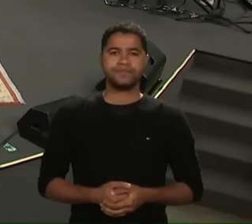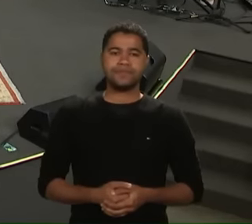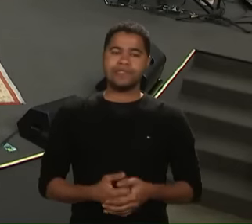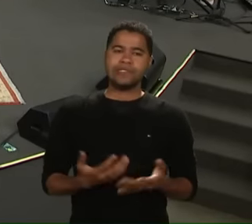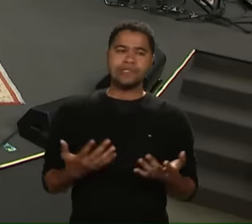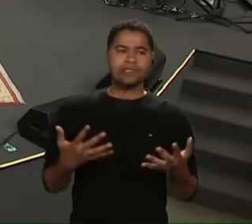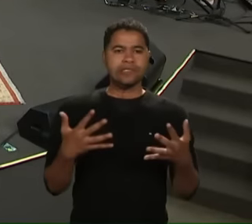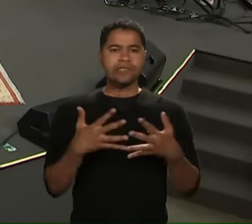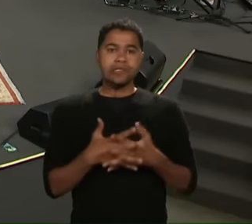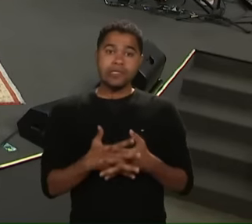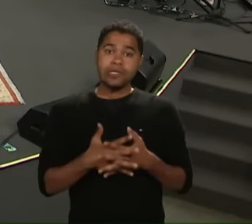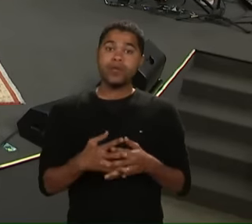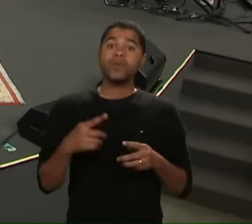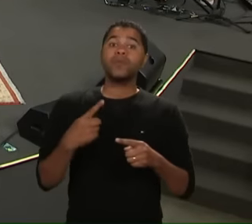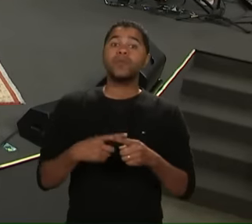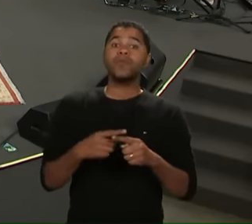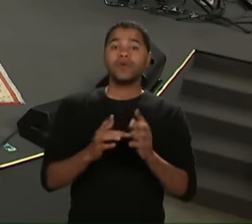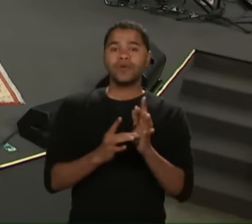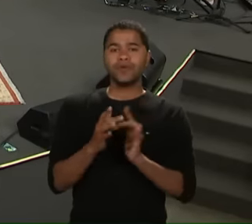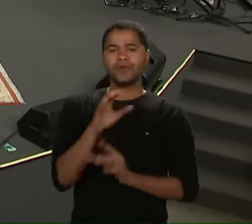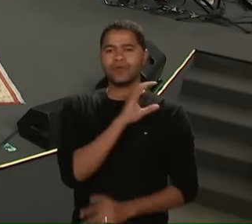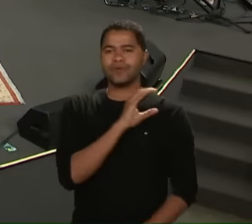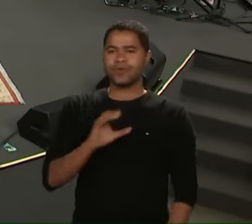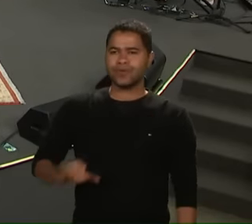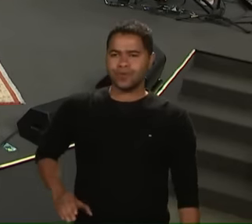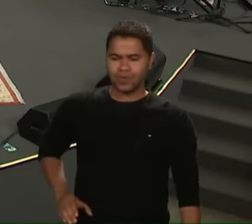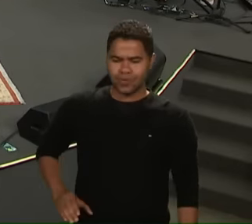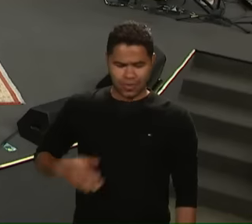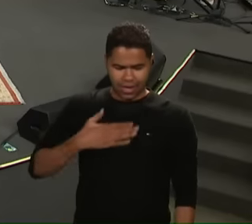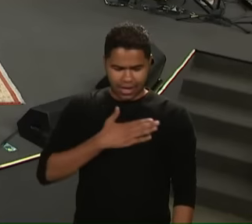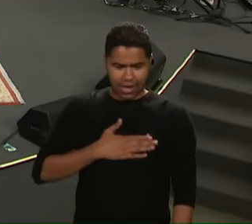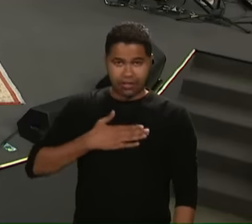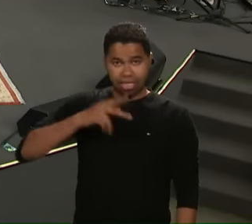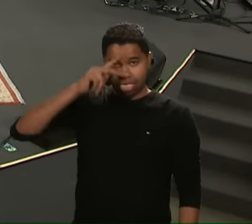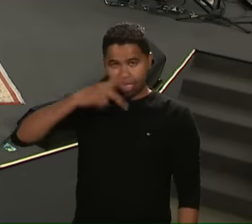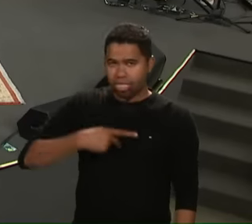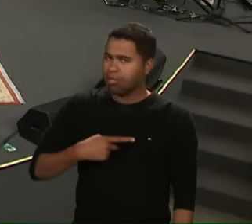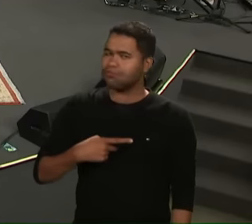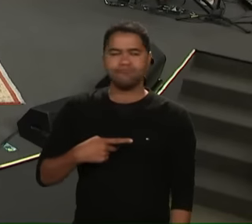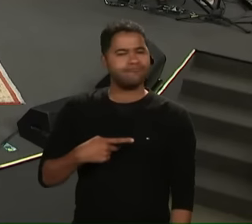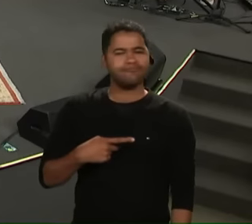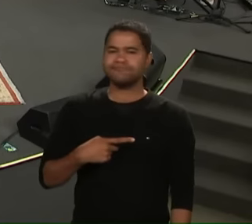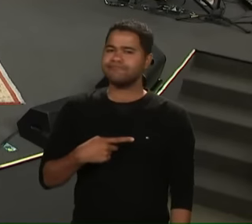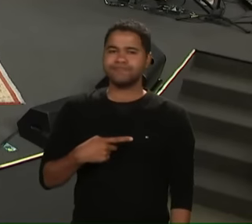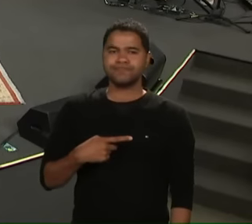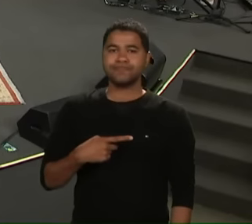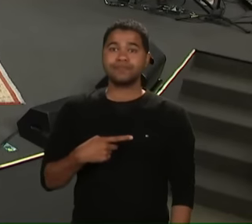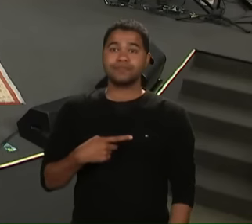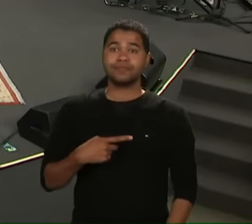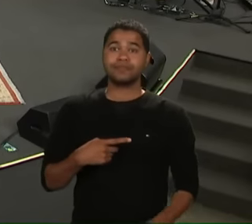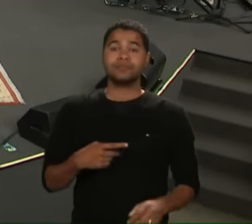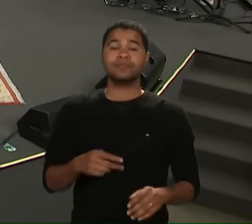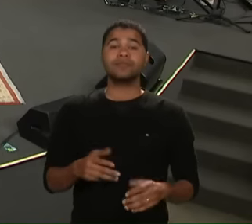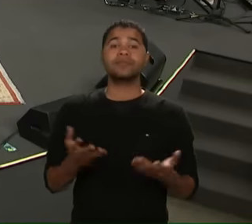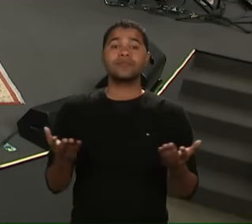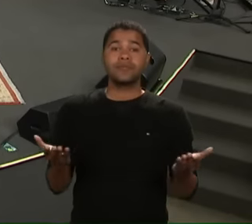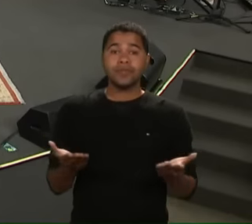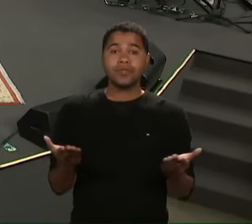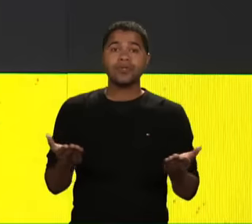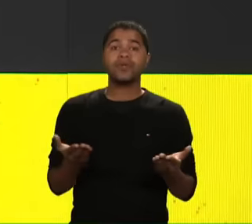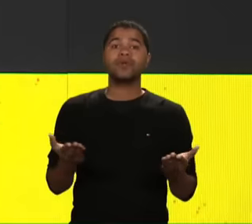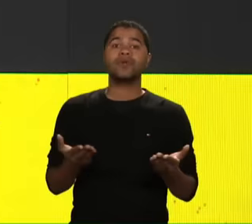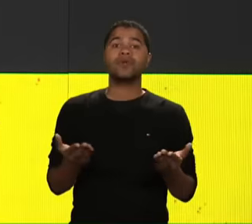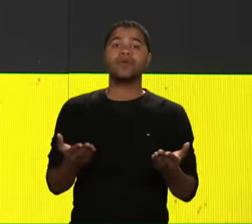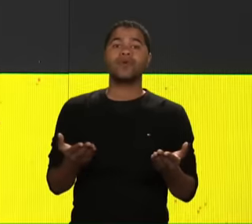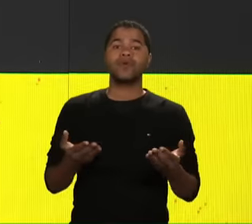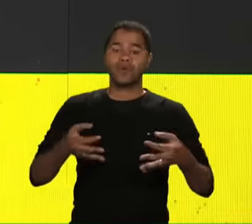delicado, porque também Cristo não se agradou a si mesmo, como está escrito: as injúrias dos